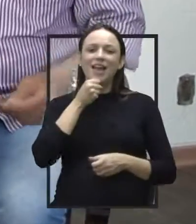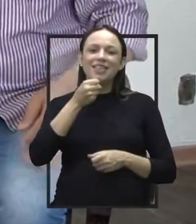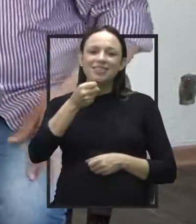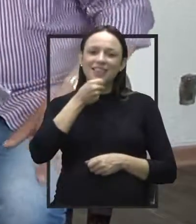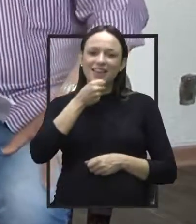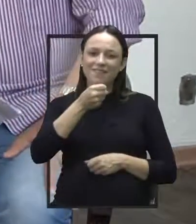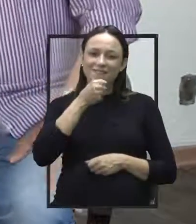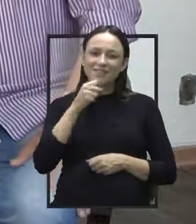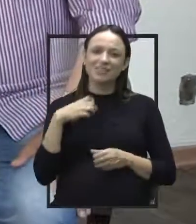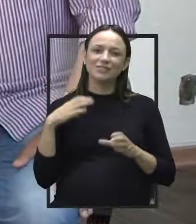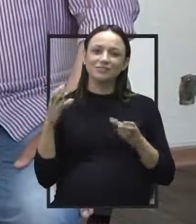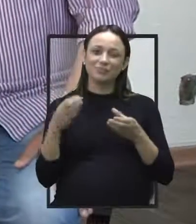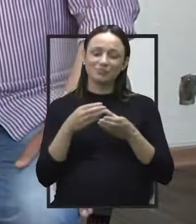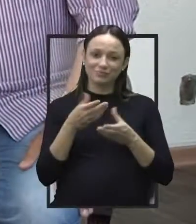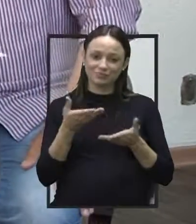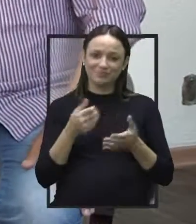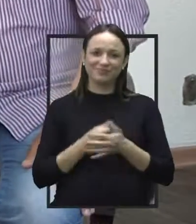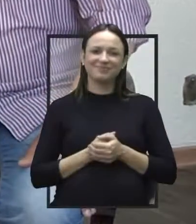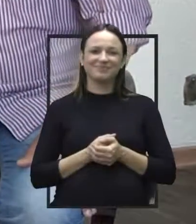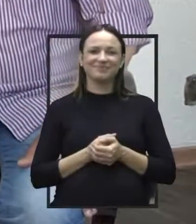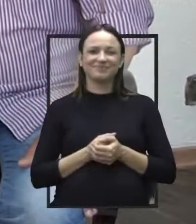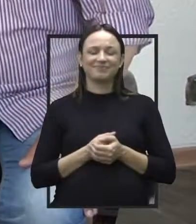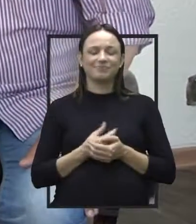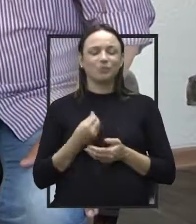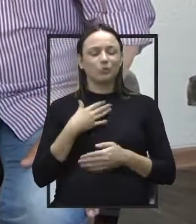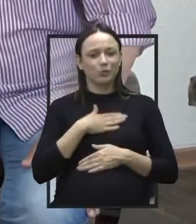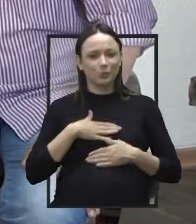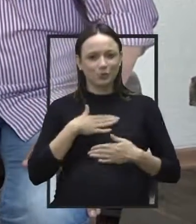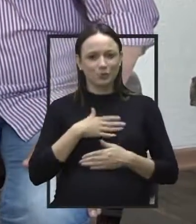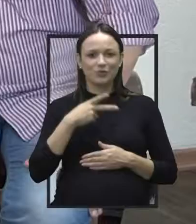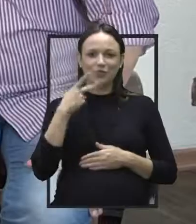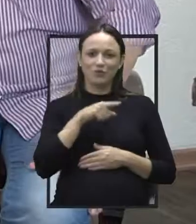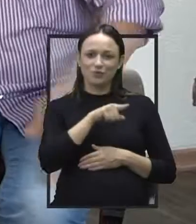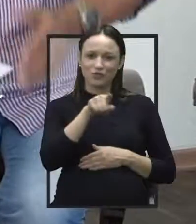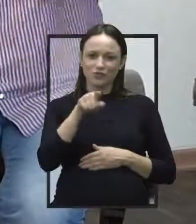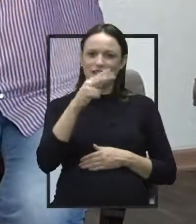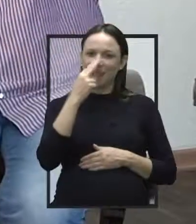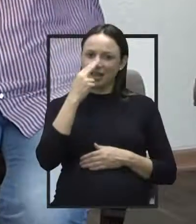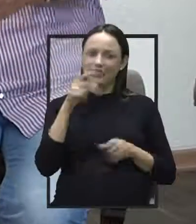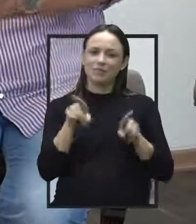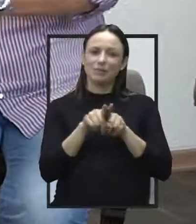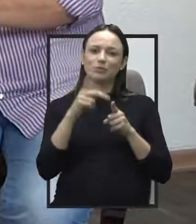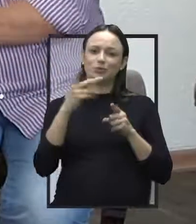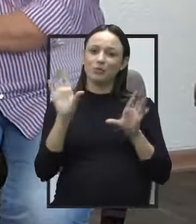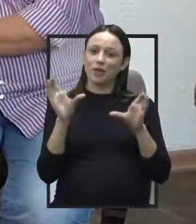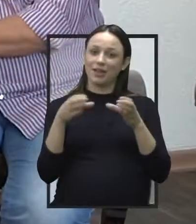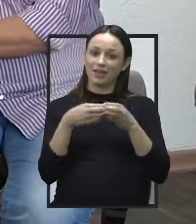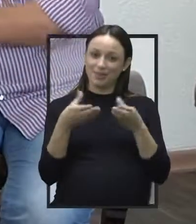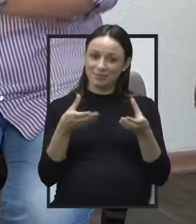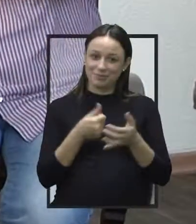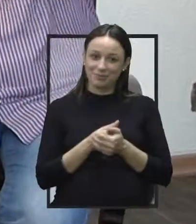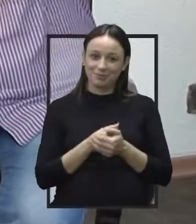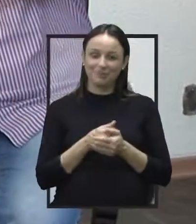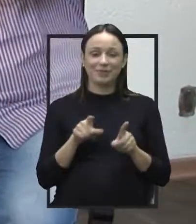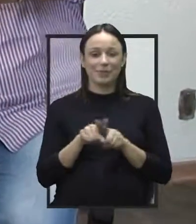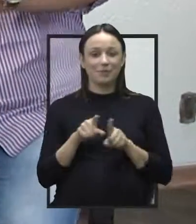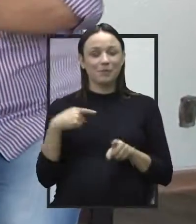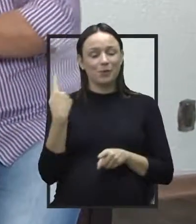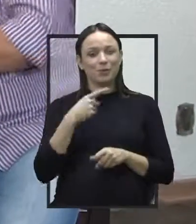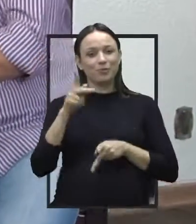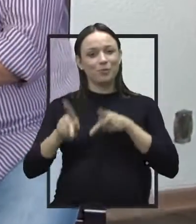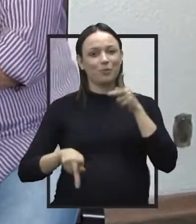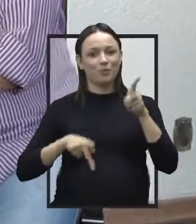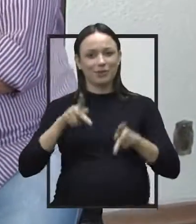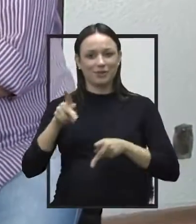entrevista à nossa equipe de jornalismo. Olha, eu sempre dizer que é um prazer estar falando com você, Ângelo, com toda a sua equipe e, enfim, com a nossa